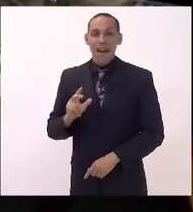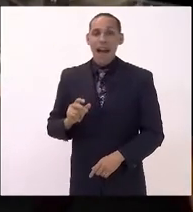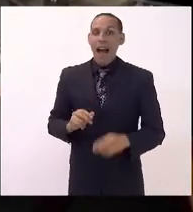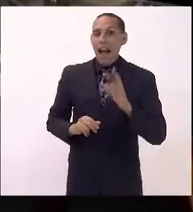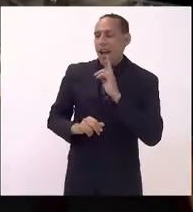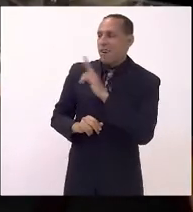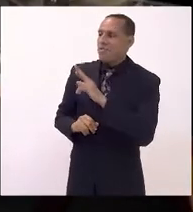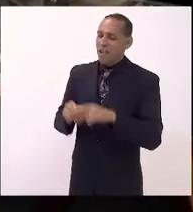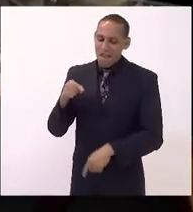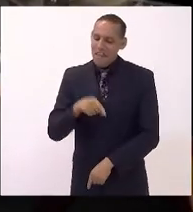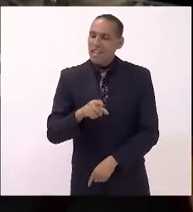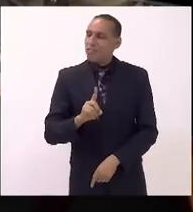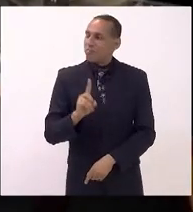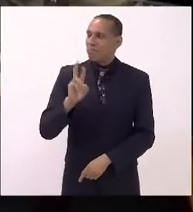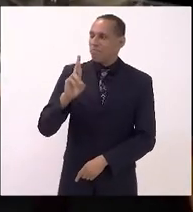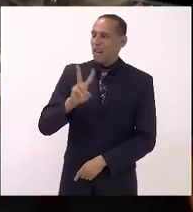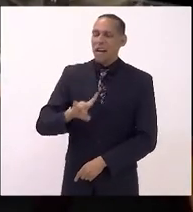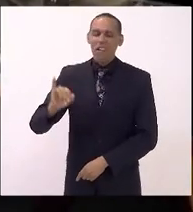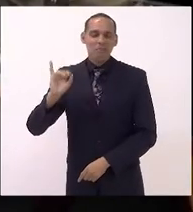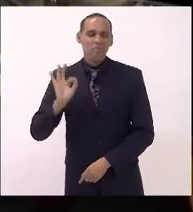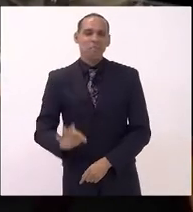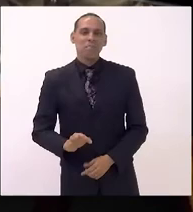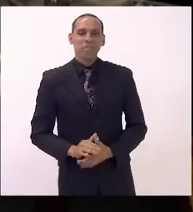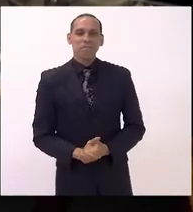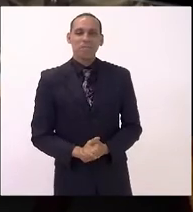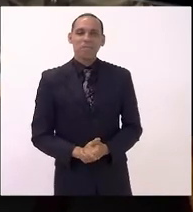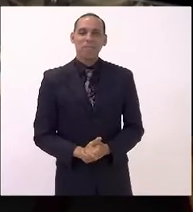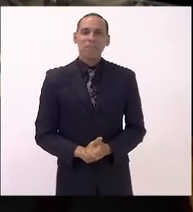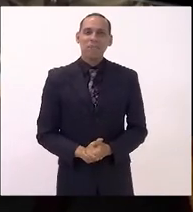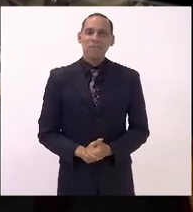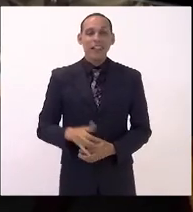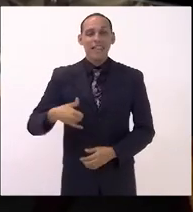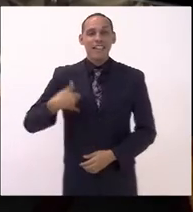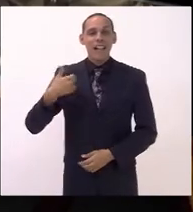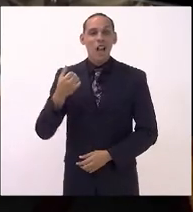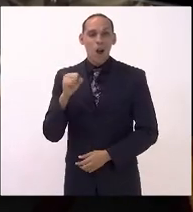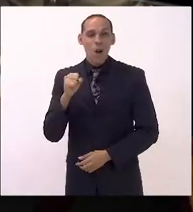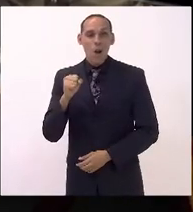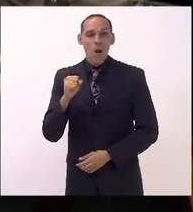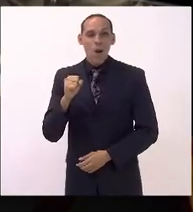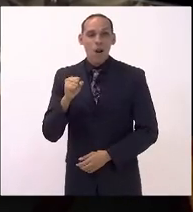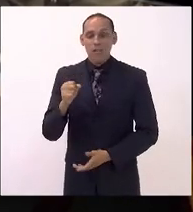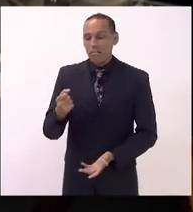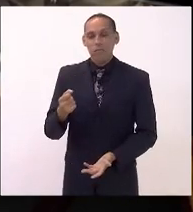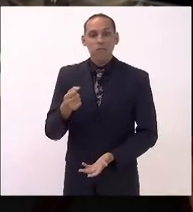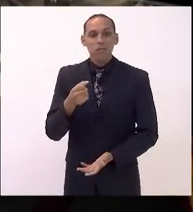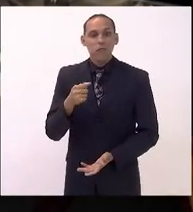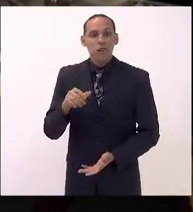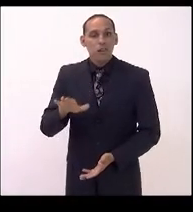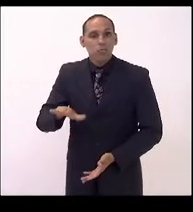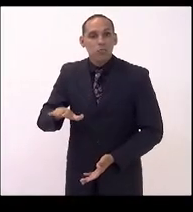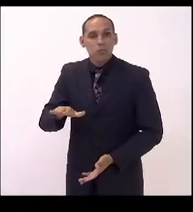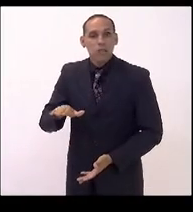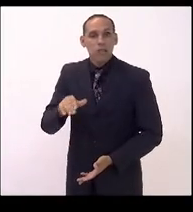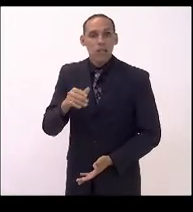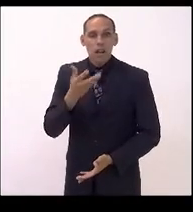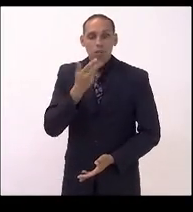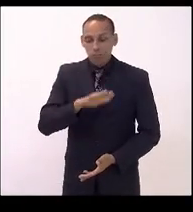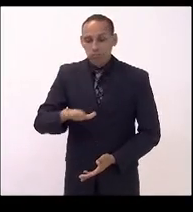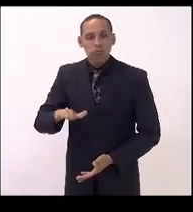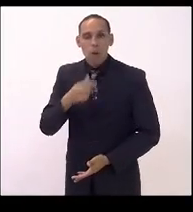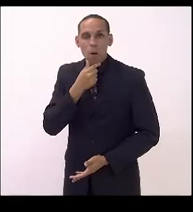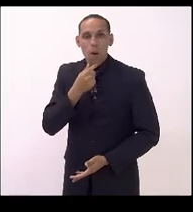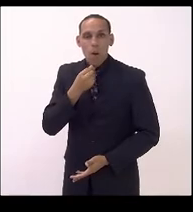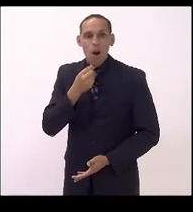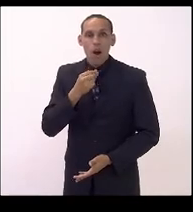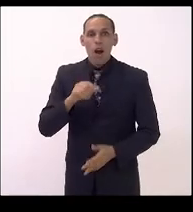amiga, ele vai ser doutor. E aí, aos 8 anos de idade, essa criança é raptada da mão da mãe, pela